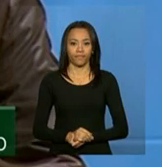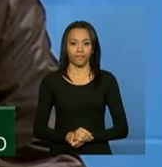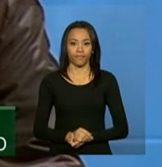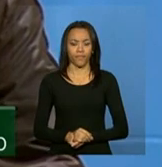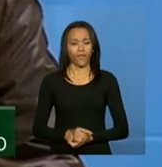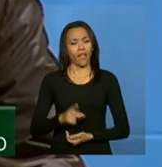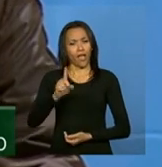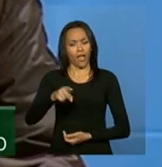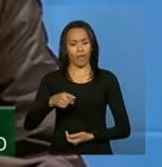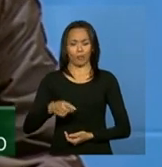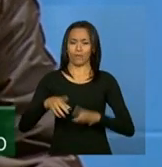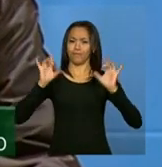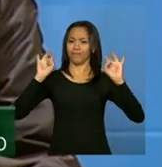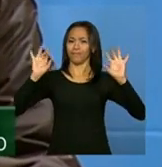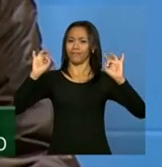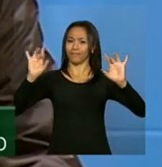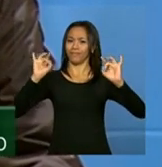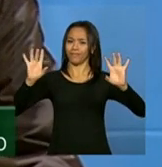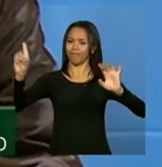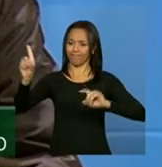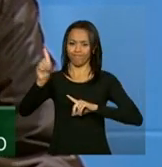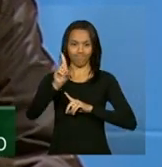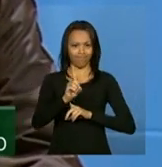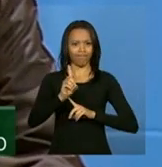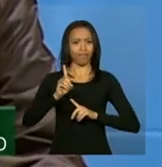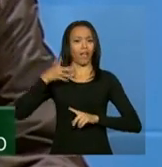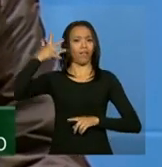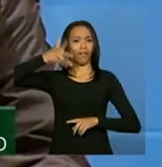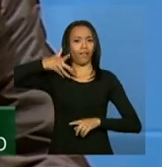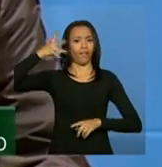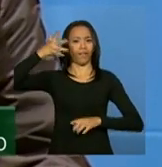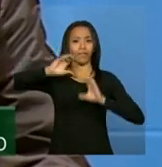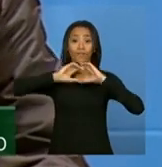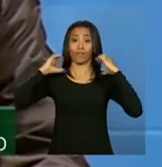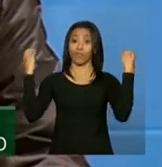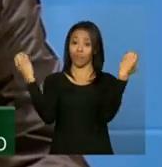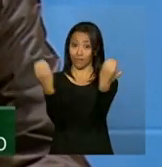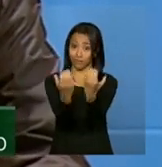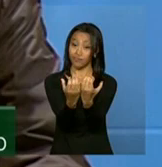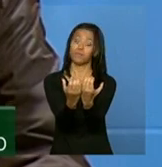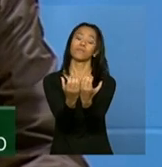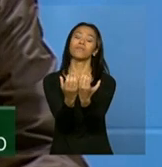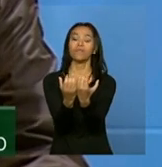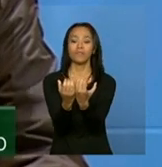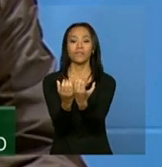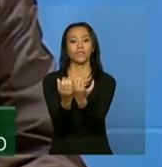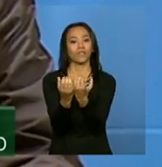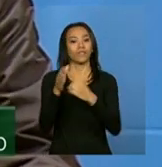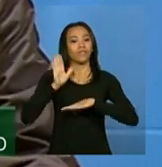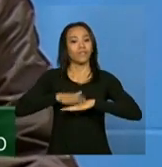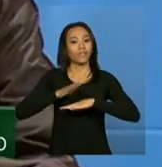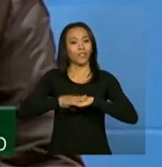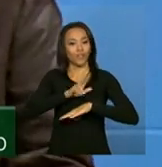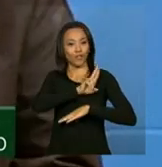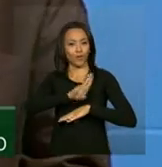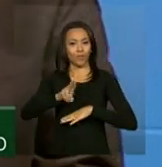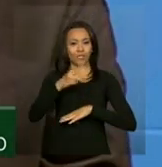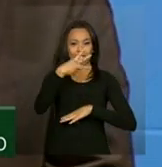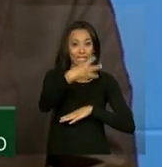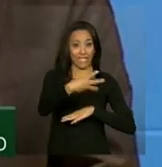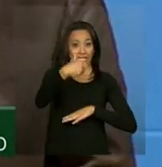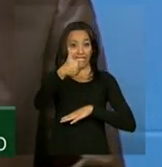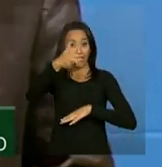É um privilégio poder falar nesta conferência e em nome dos nossos